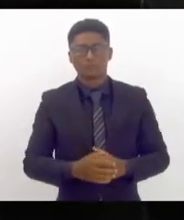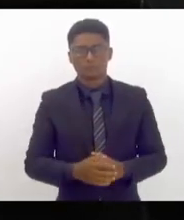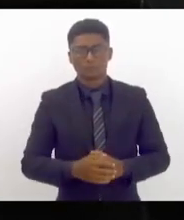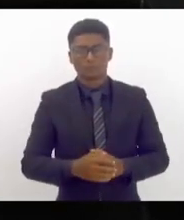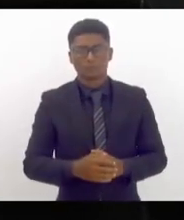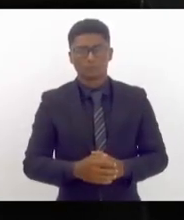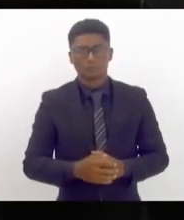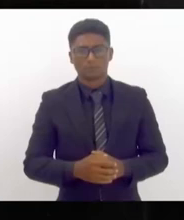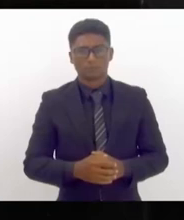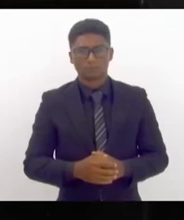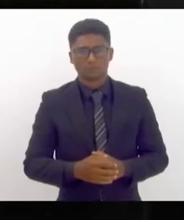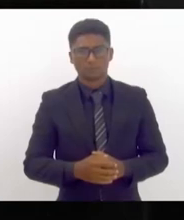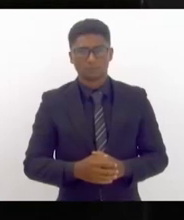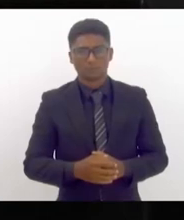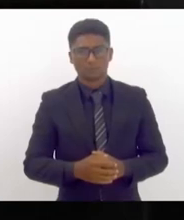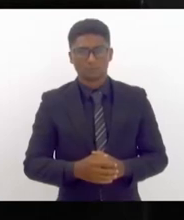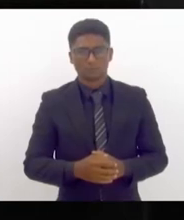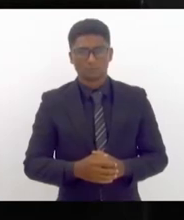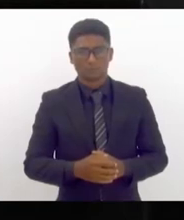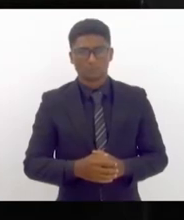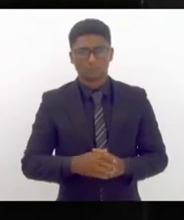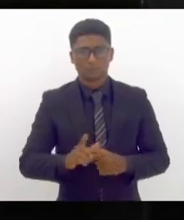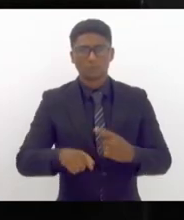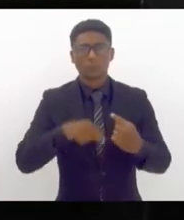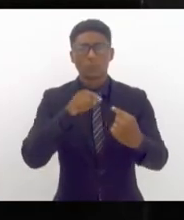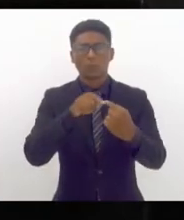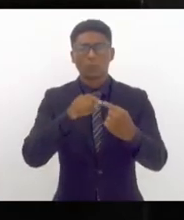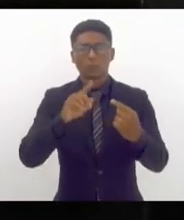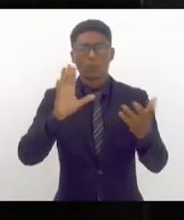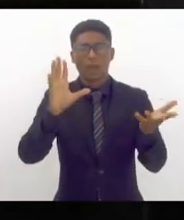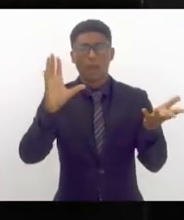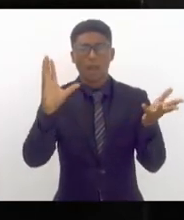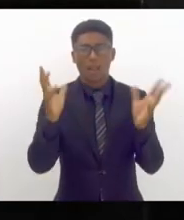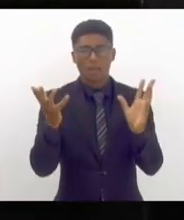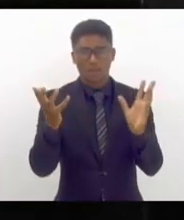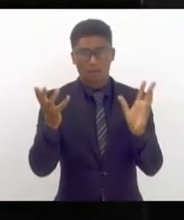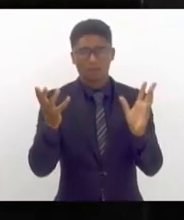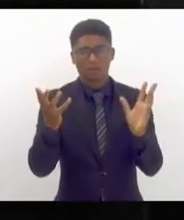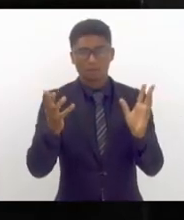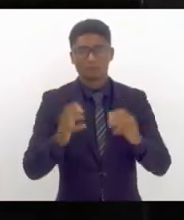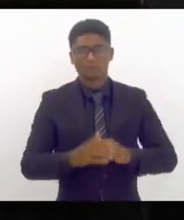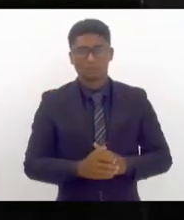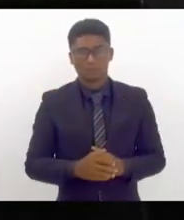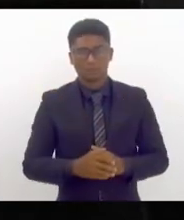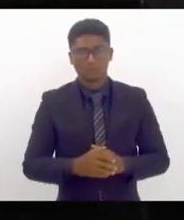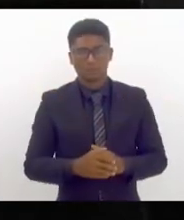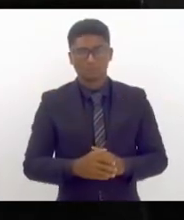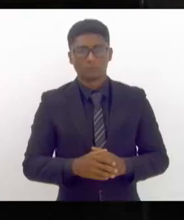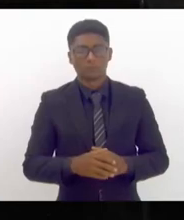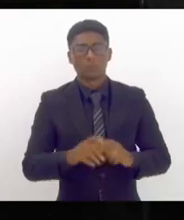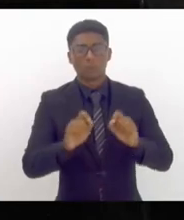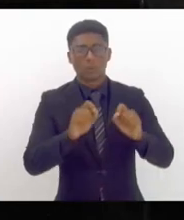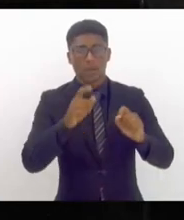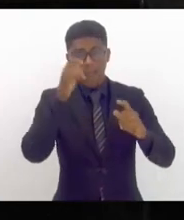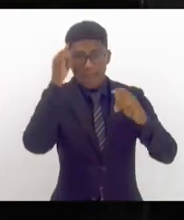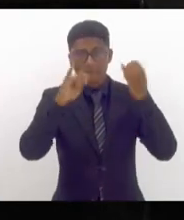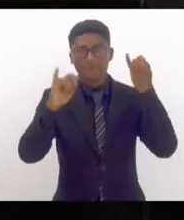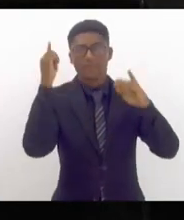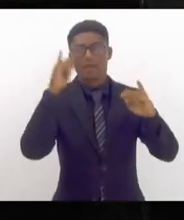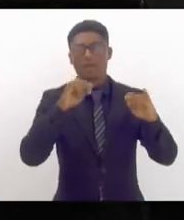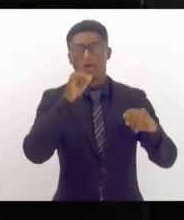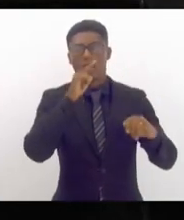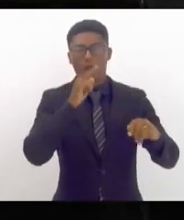intencionalmente girado para as questões climáticas, girados para a prevenção de